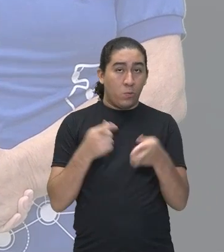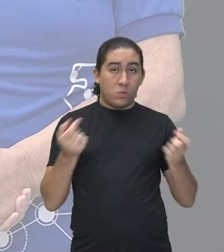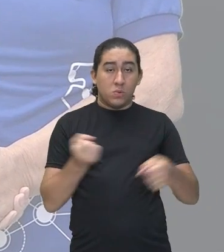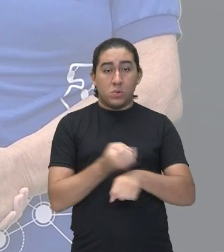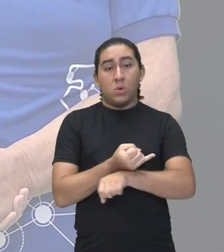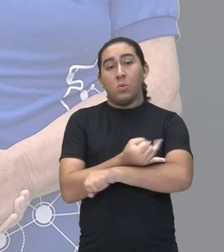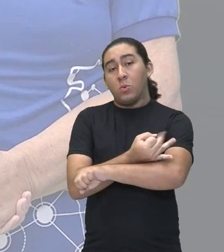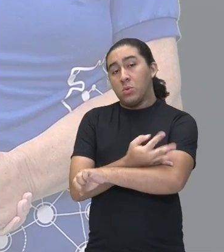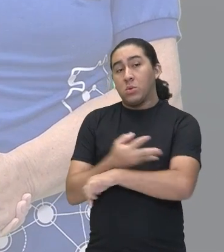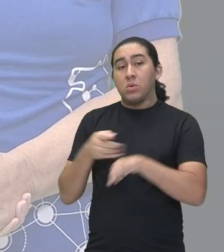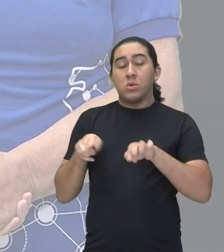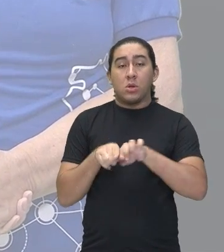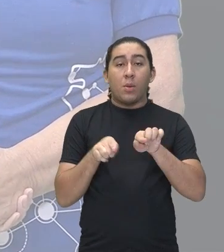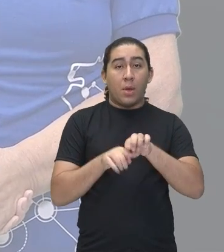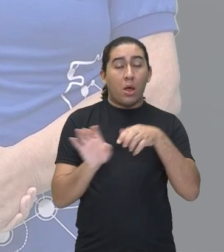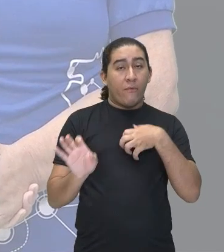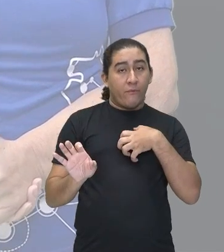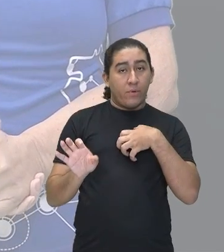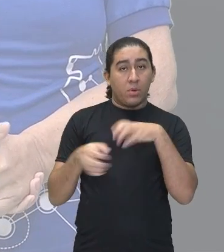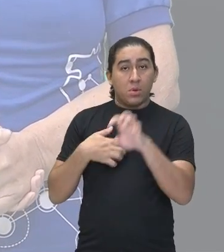emoção e afeto.